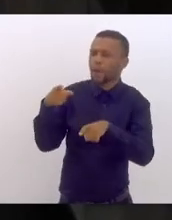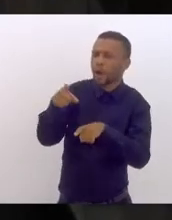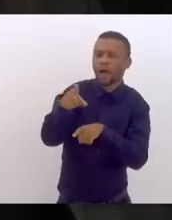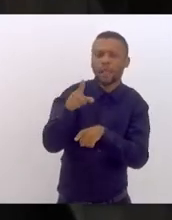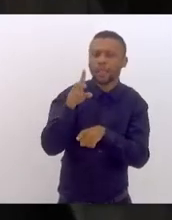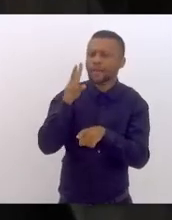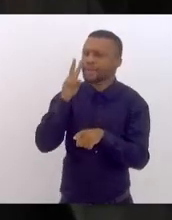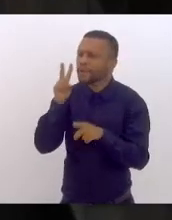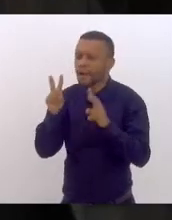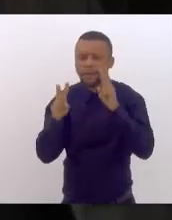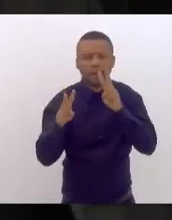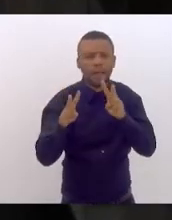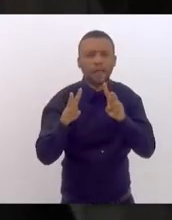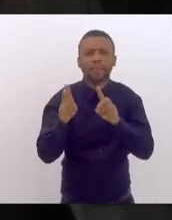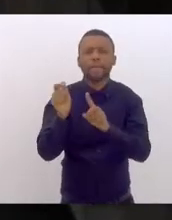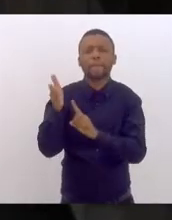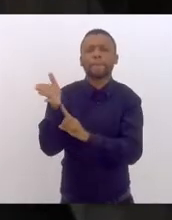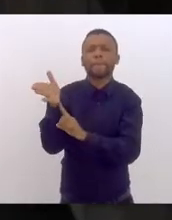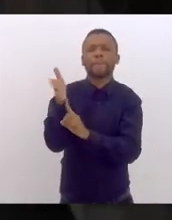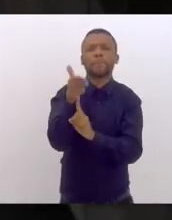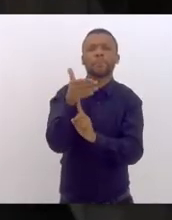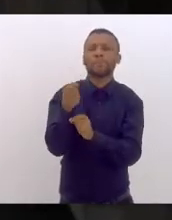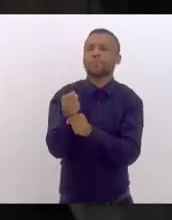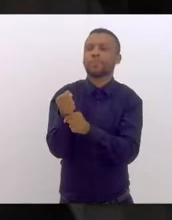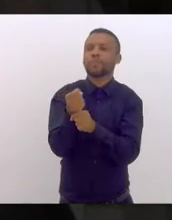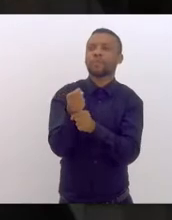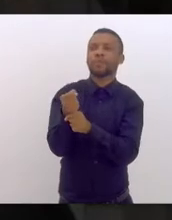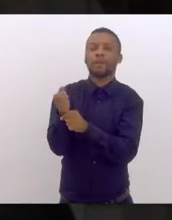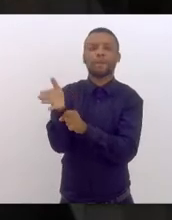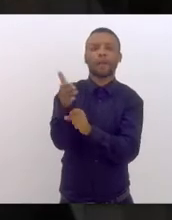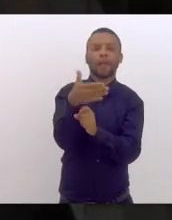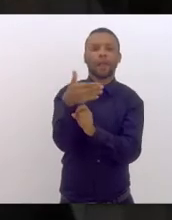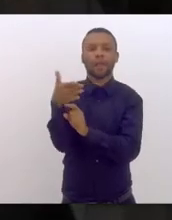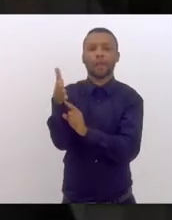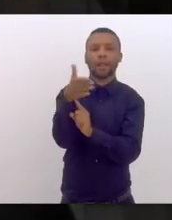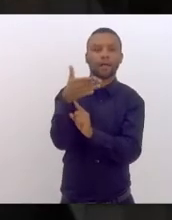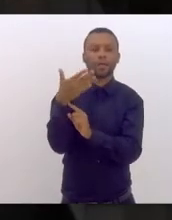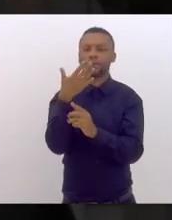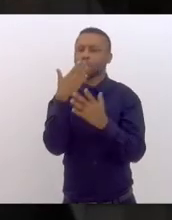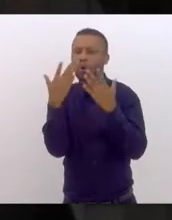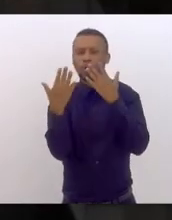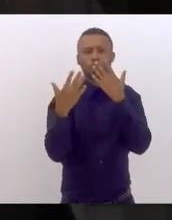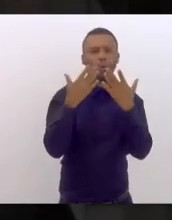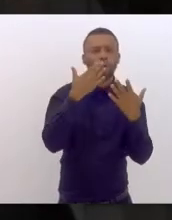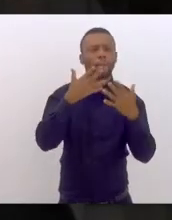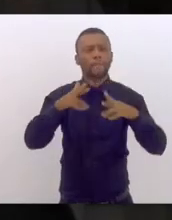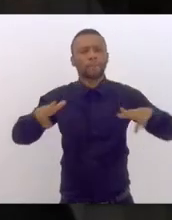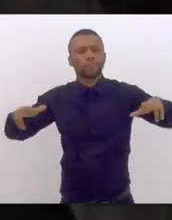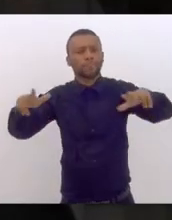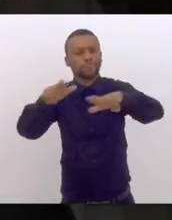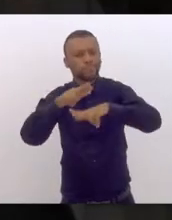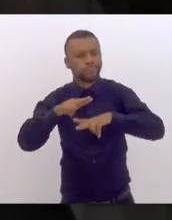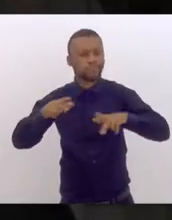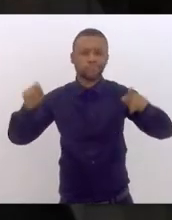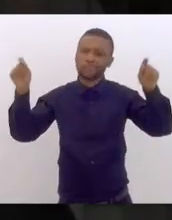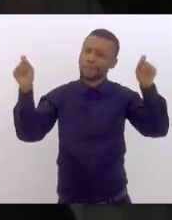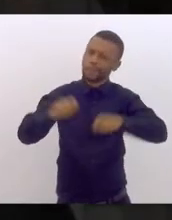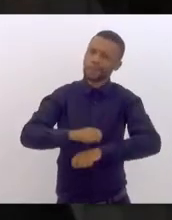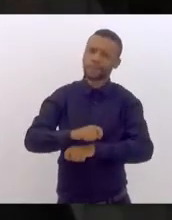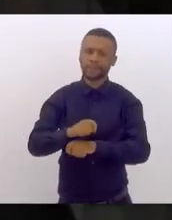vc é um Bandeiras nas ruas de todas as cores possíveis e imagináveis